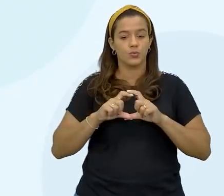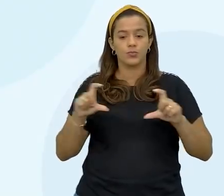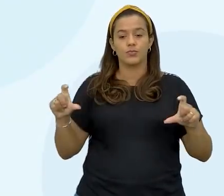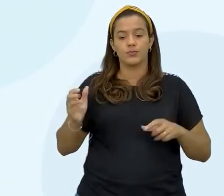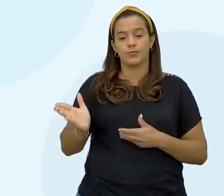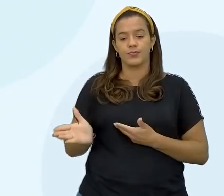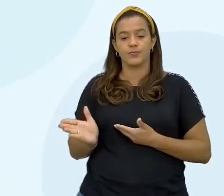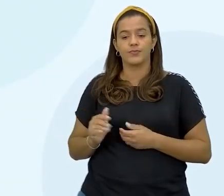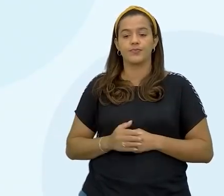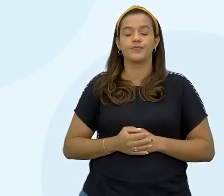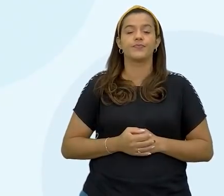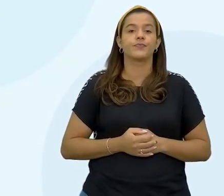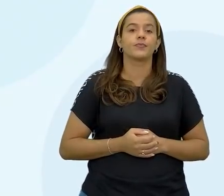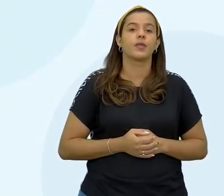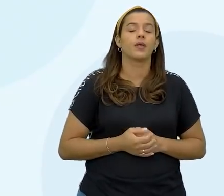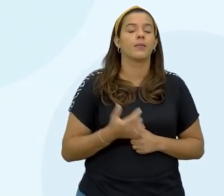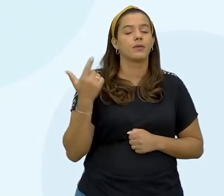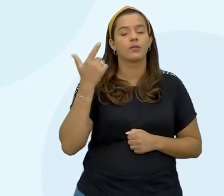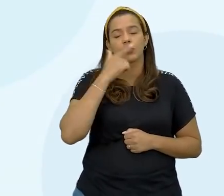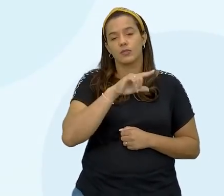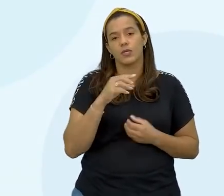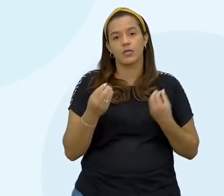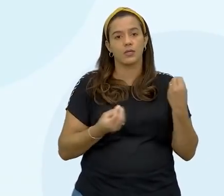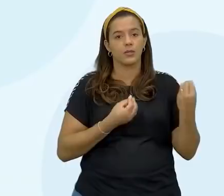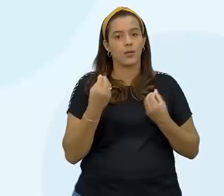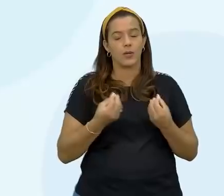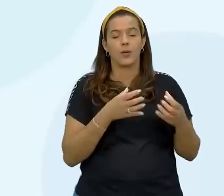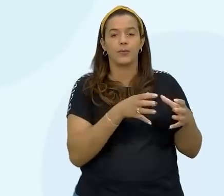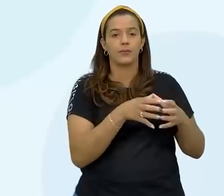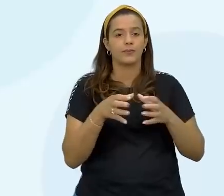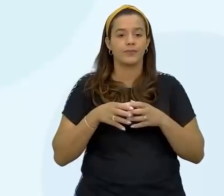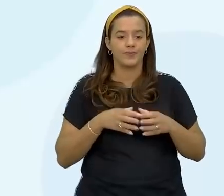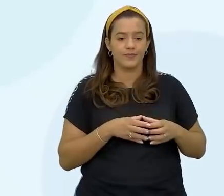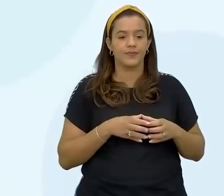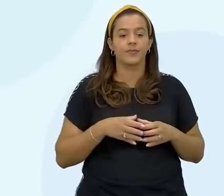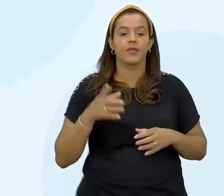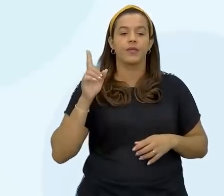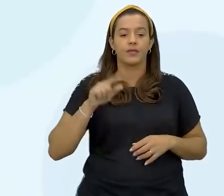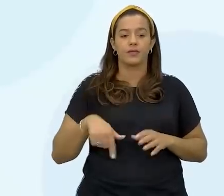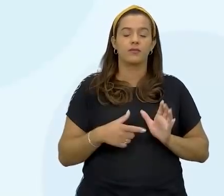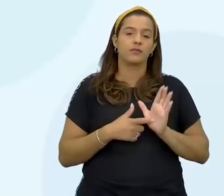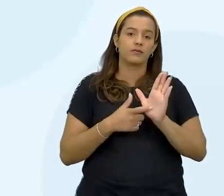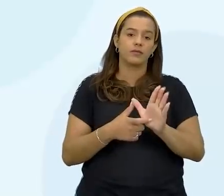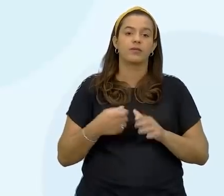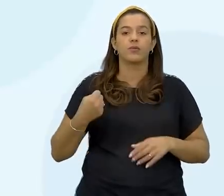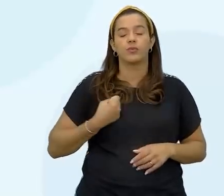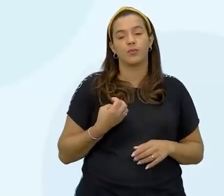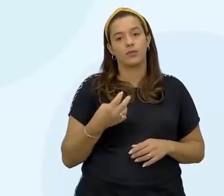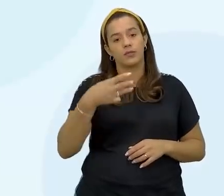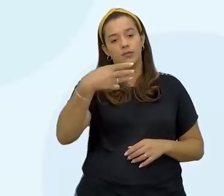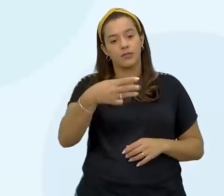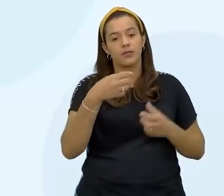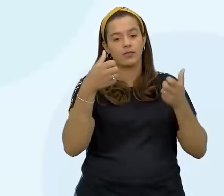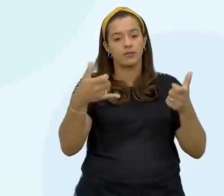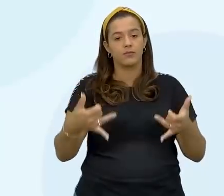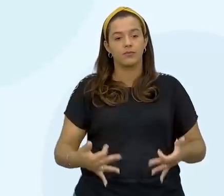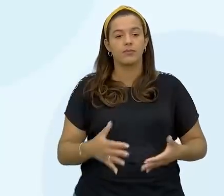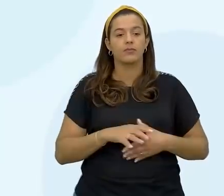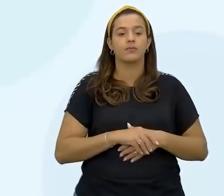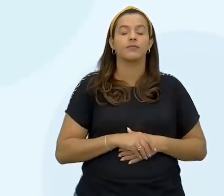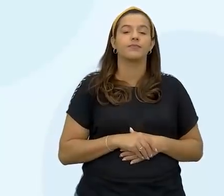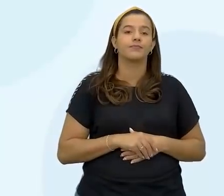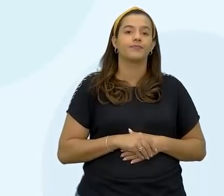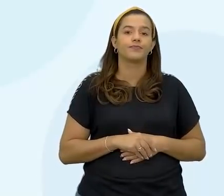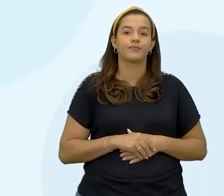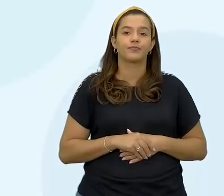slide. Como que ele pode fazer isso através aí dos agrupamentos? Então, aí a gente tem aqui nesse passo 3 a explicação. Eu vou ler para